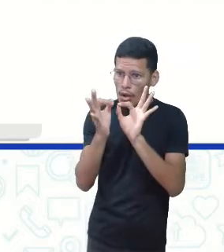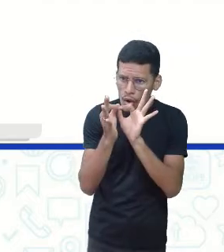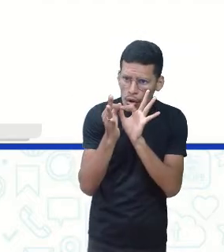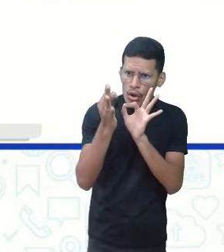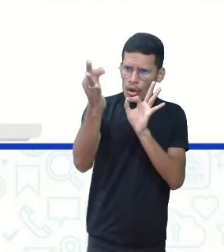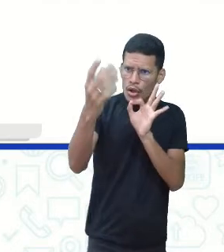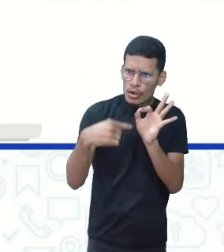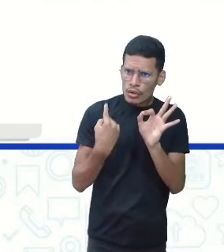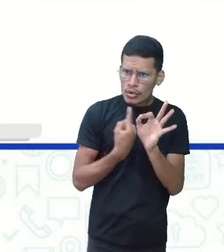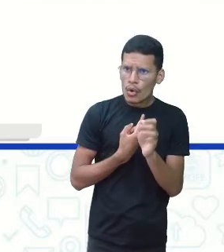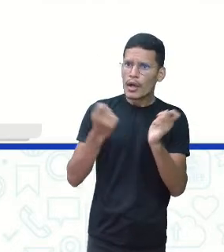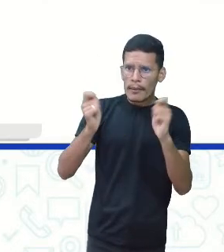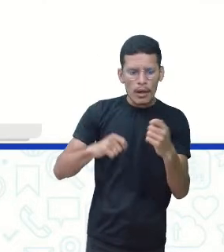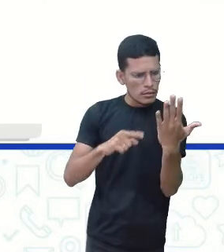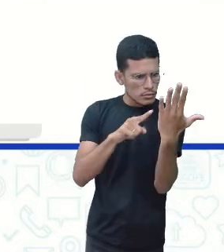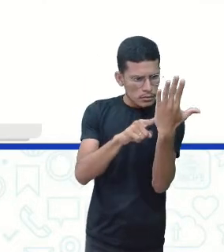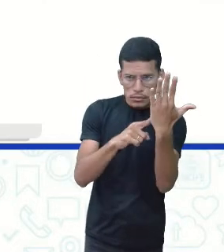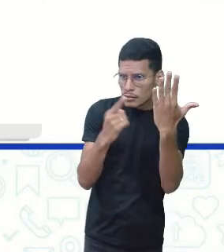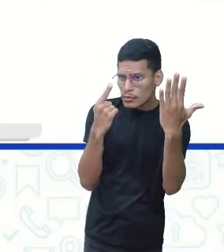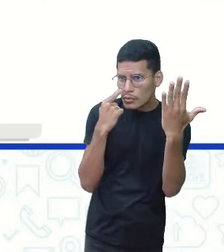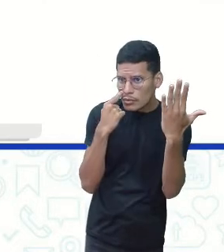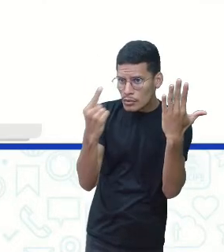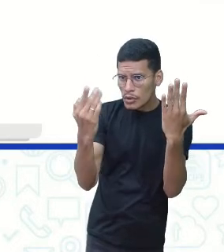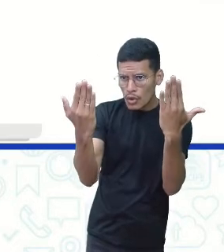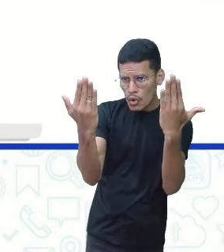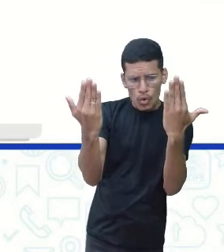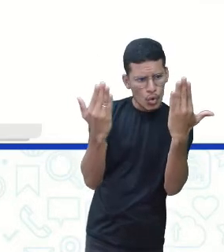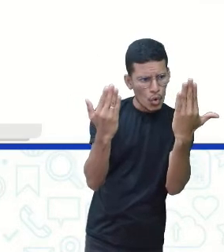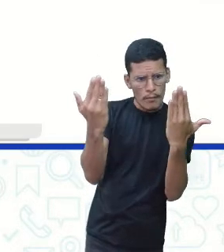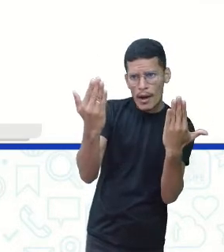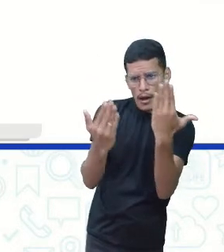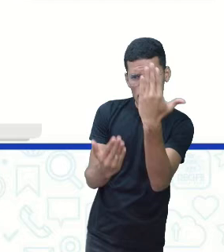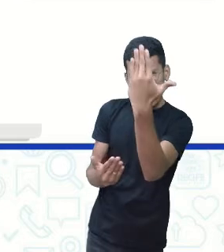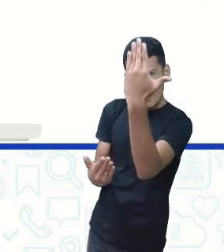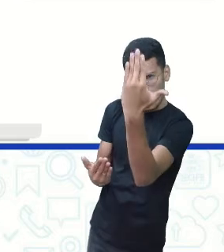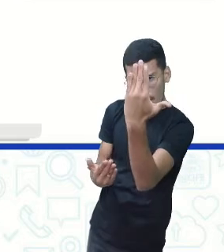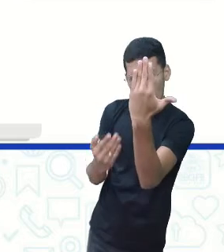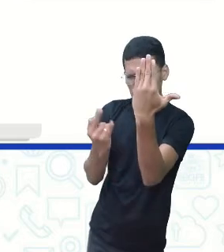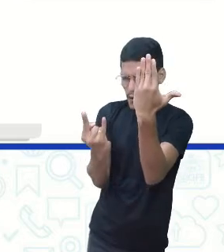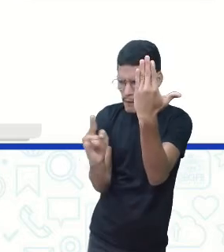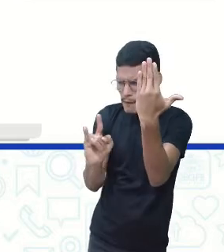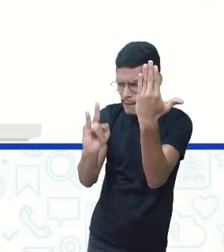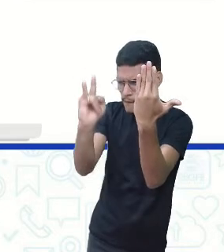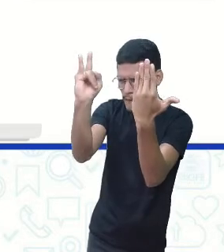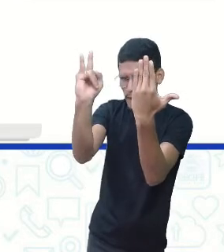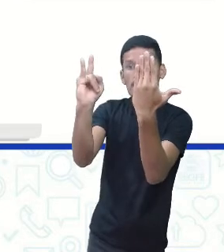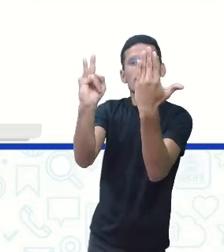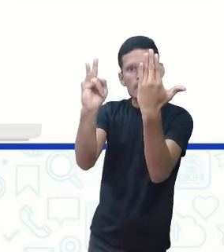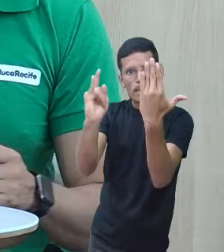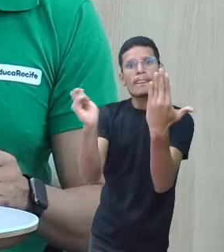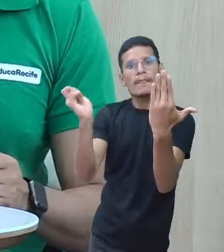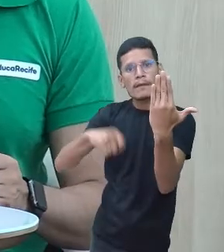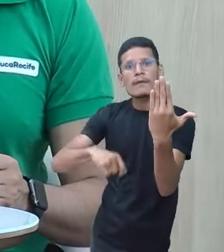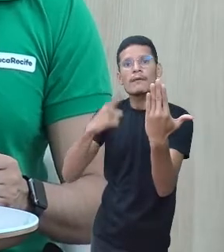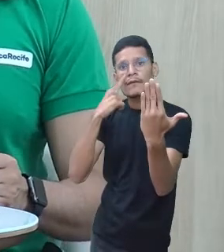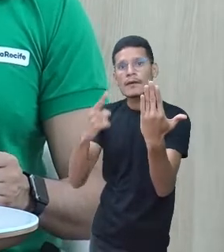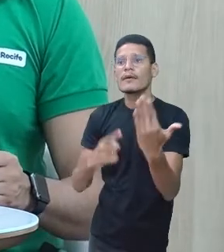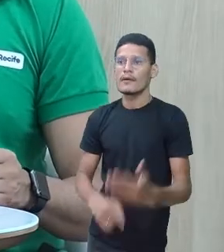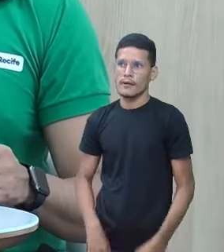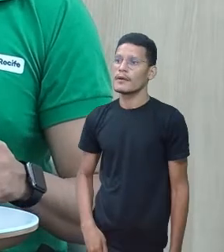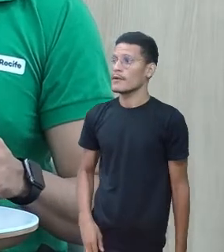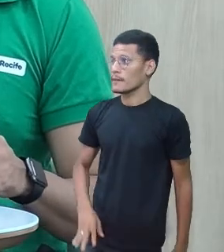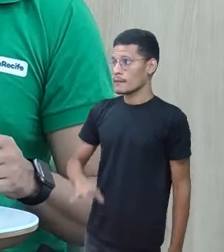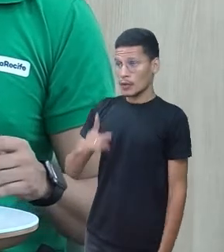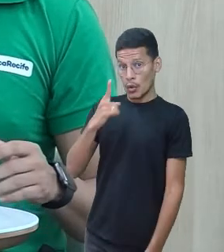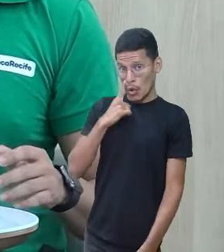consegue comparar ele apenas com a mão. Faz com a mão assim, ó, dá o tamanho. Por exemplo, estou fazendo com a mão assim, ó, deu o tamanho de Briane. Mas eu já sou pequena.